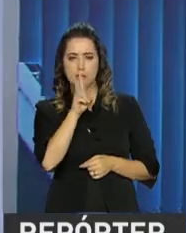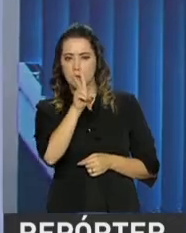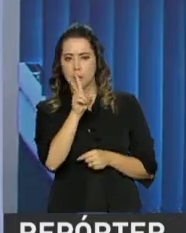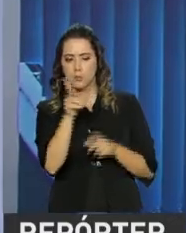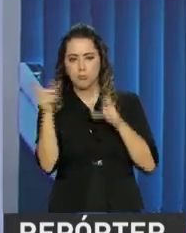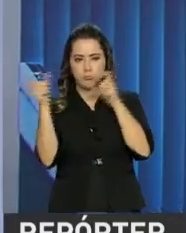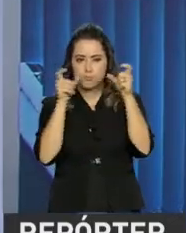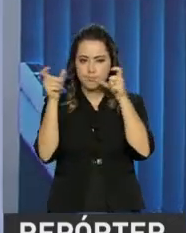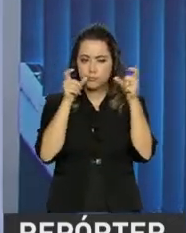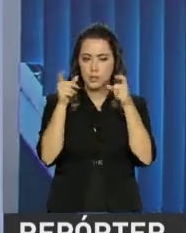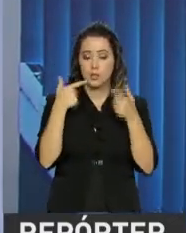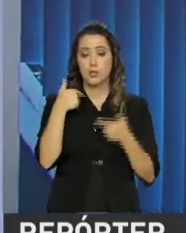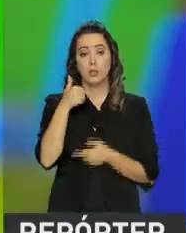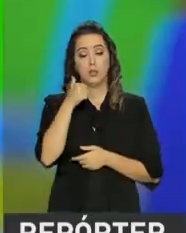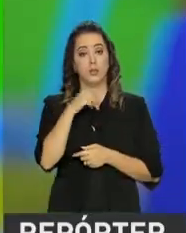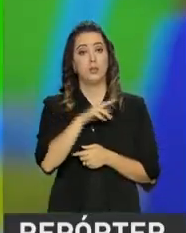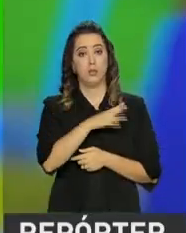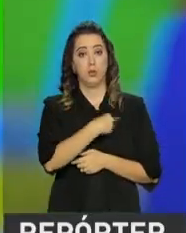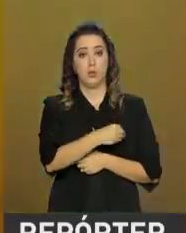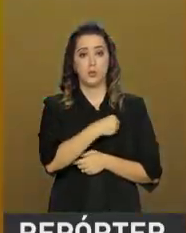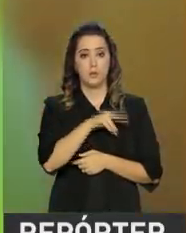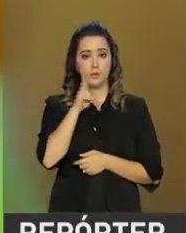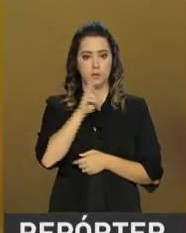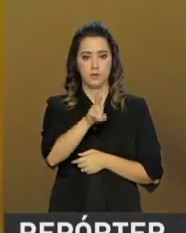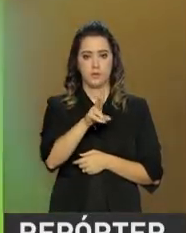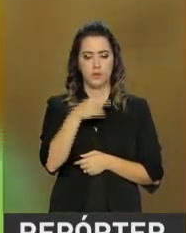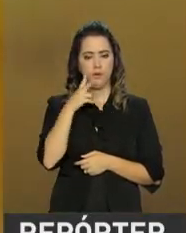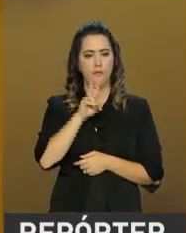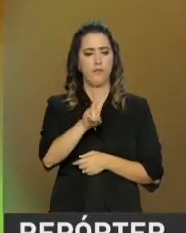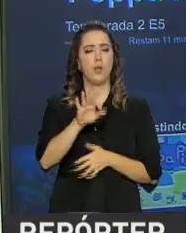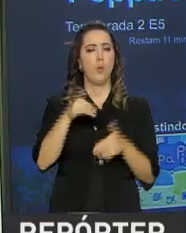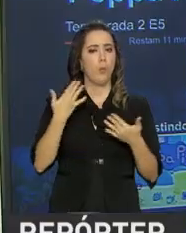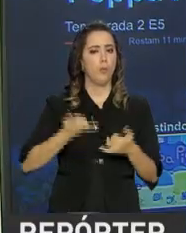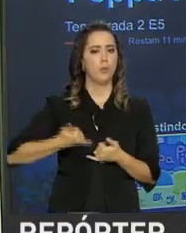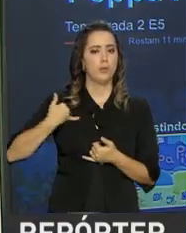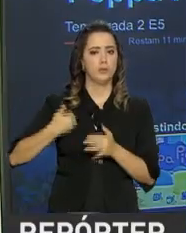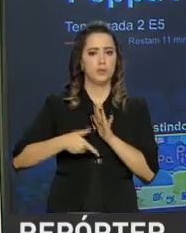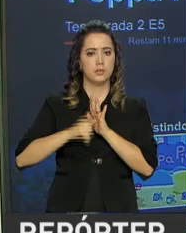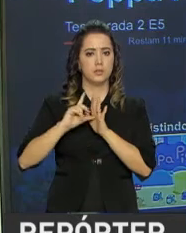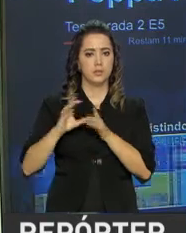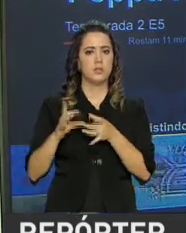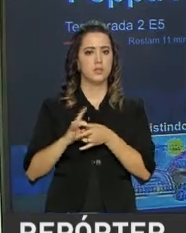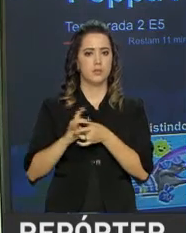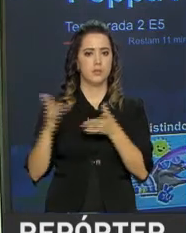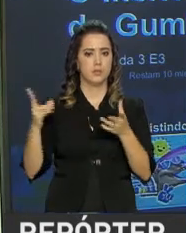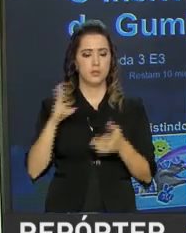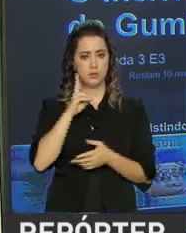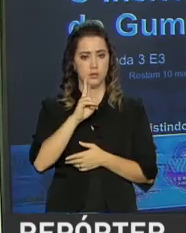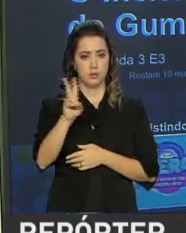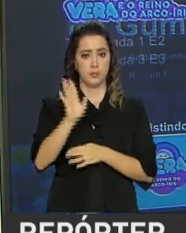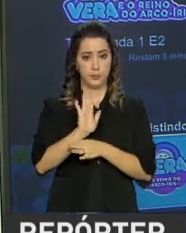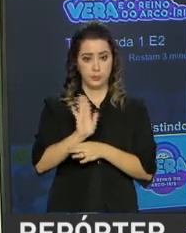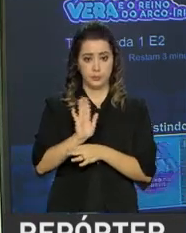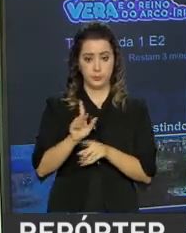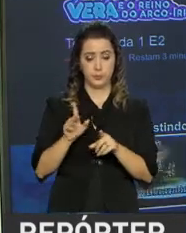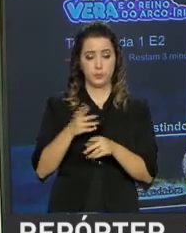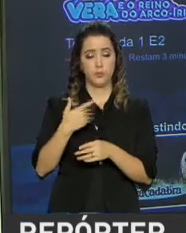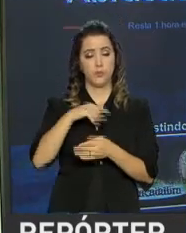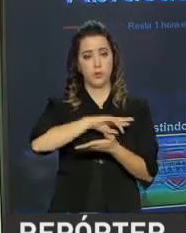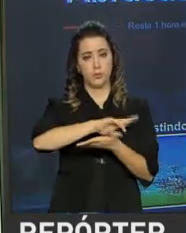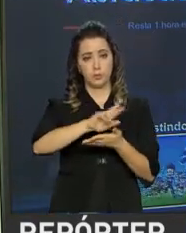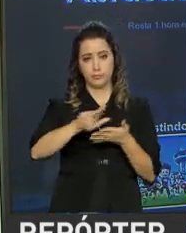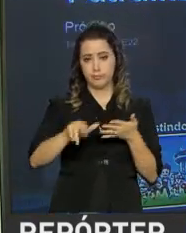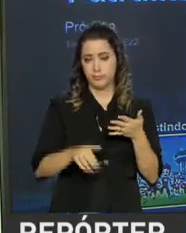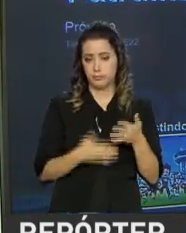que mais lhe os irmãos mais novos bem ela checa classificação indicativa antes de deixar que a sexta um desenho um filme